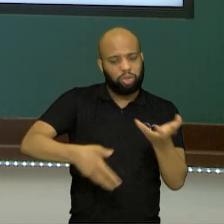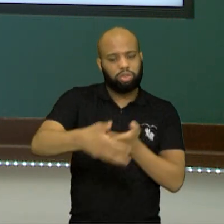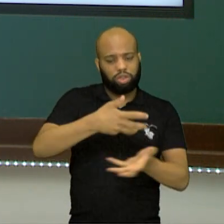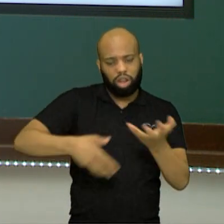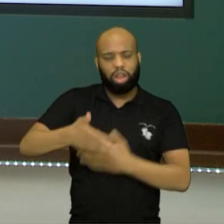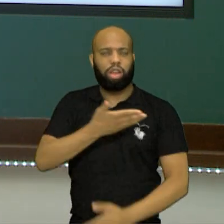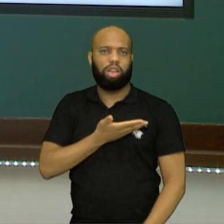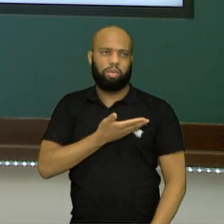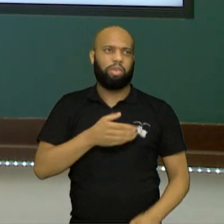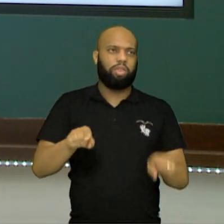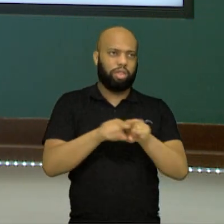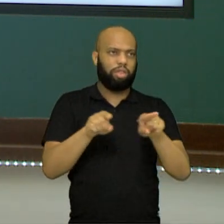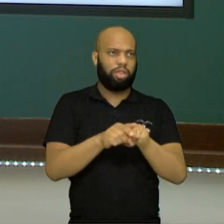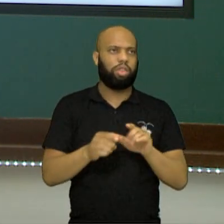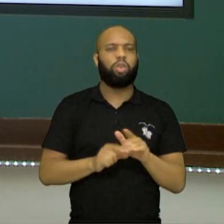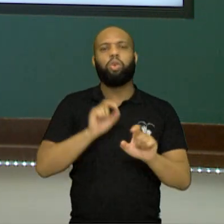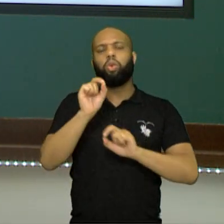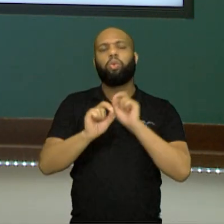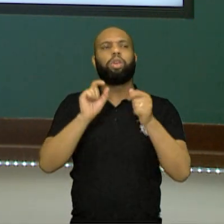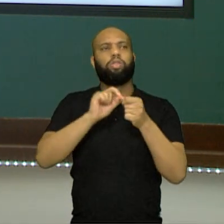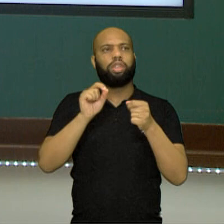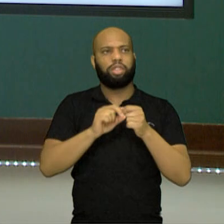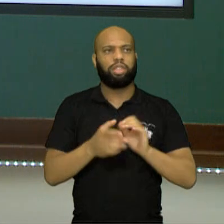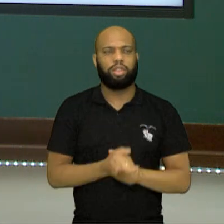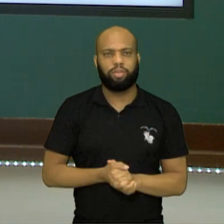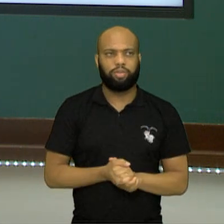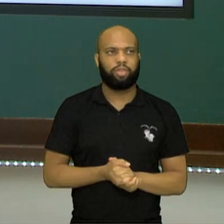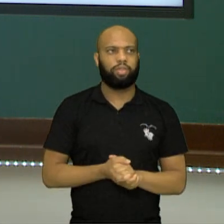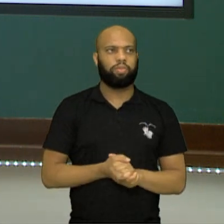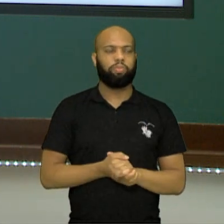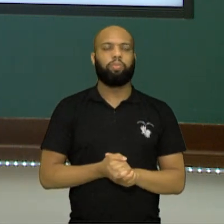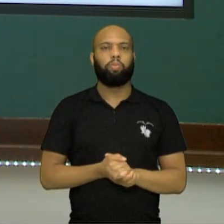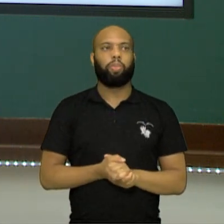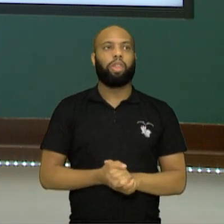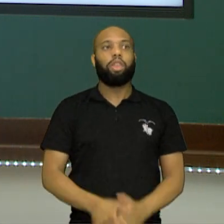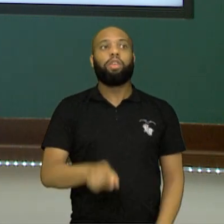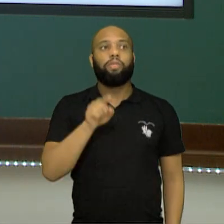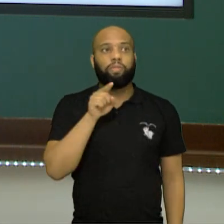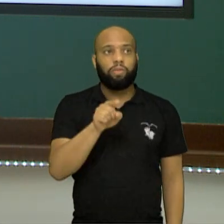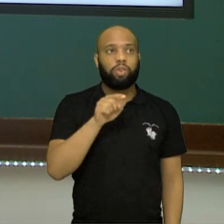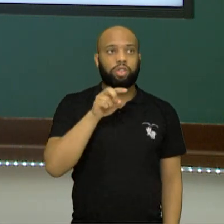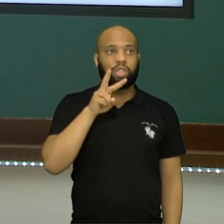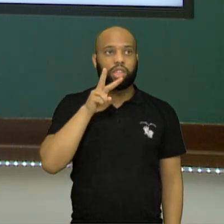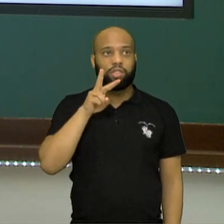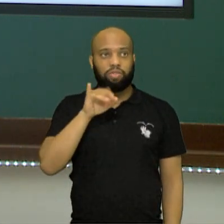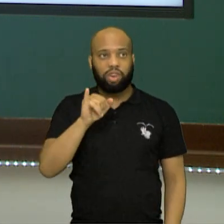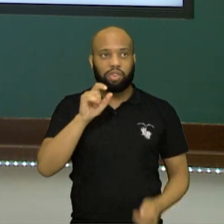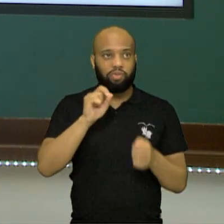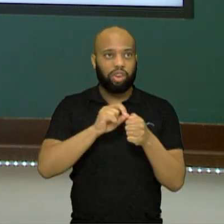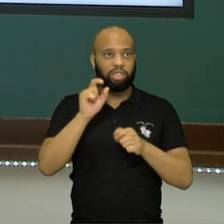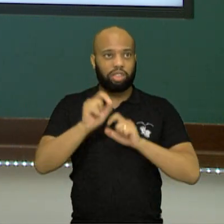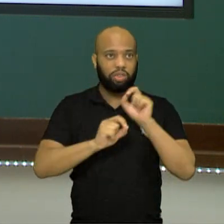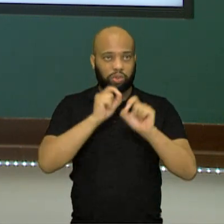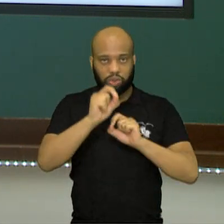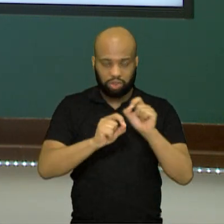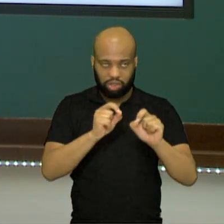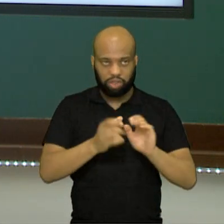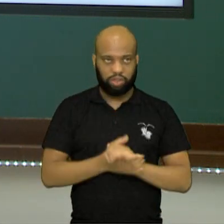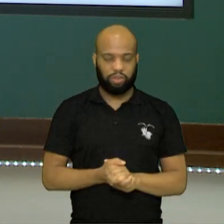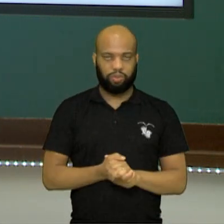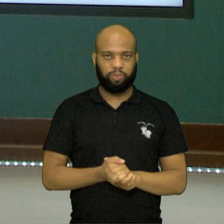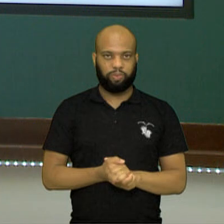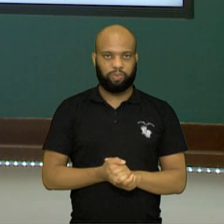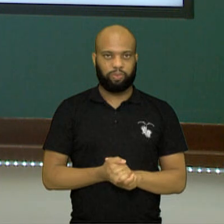seus colegas. Então, o que você vai tratar com o seu professor ou professora é Write another movie excerpt